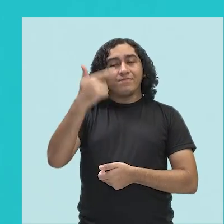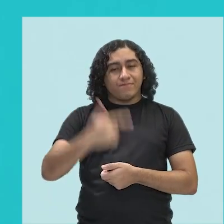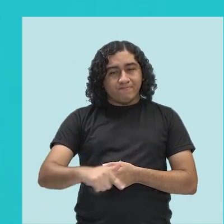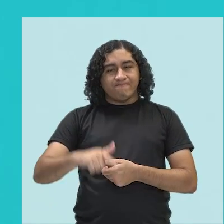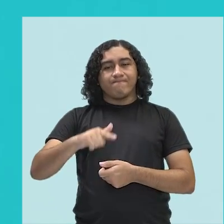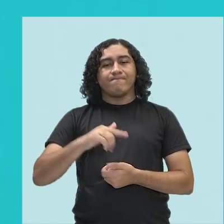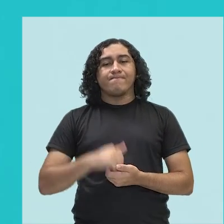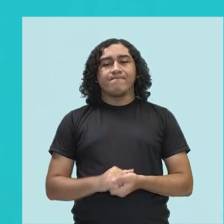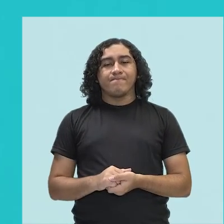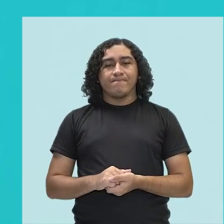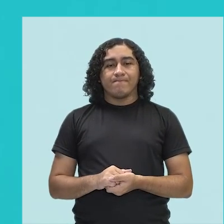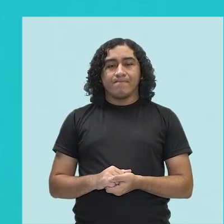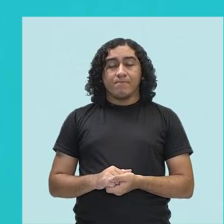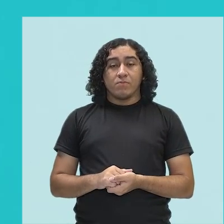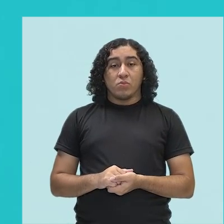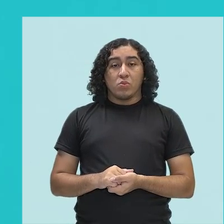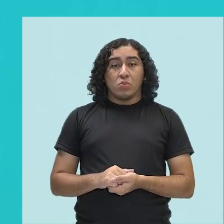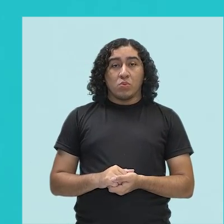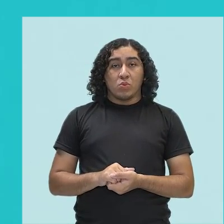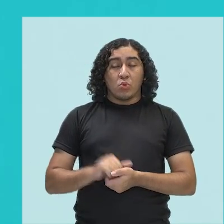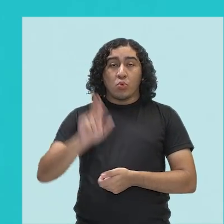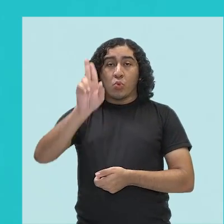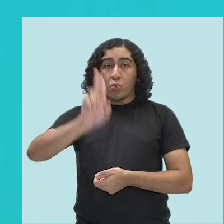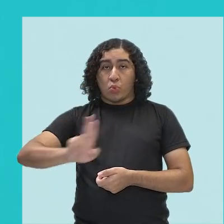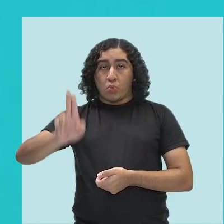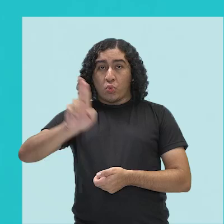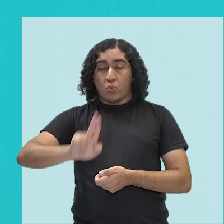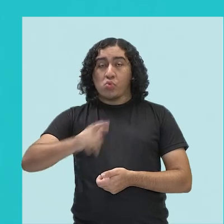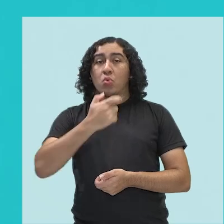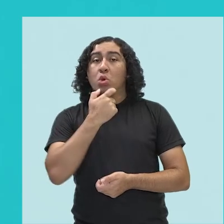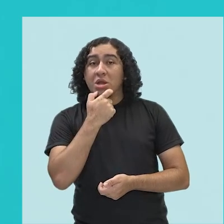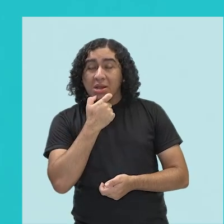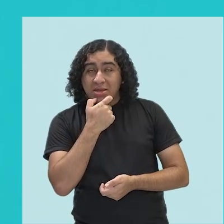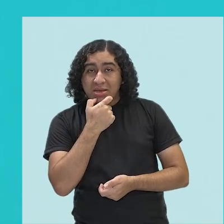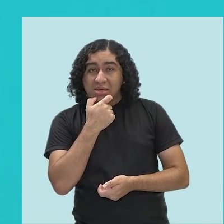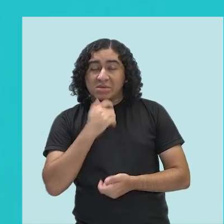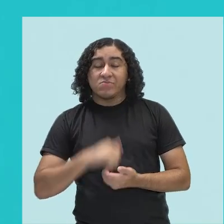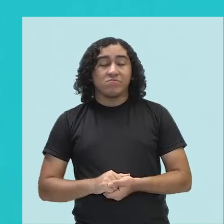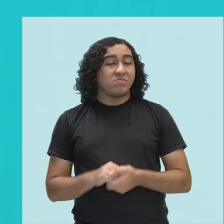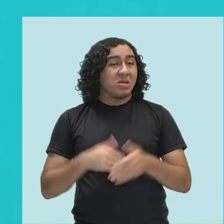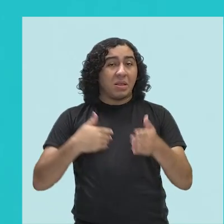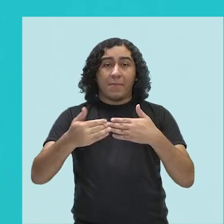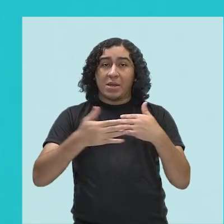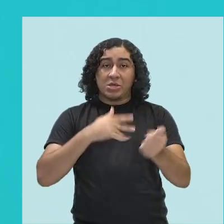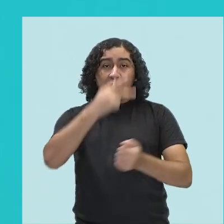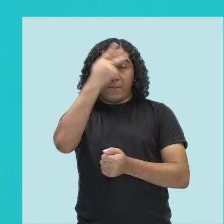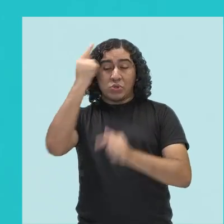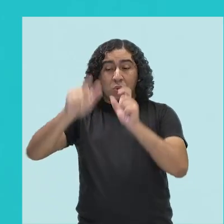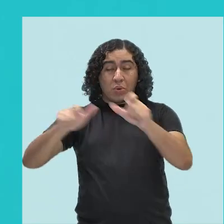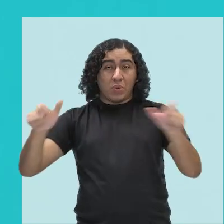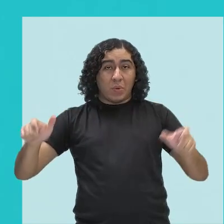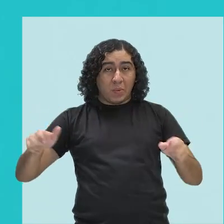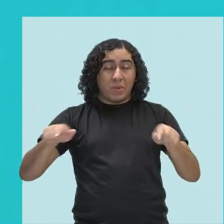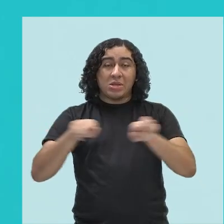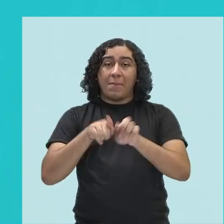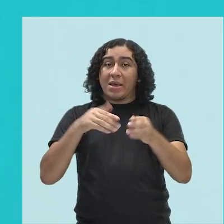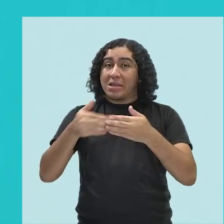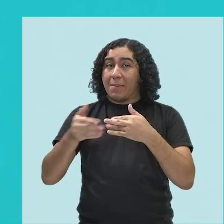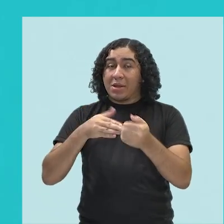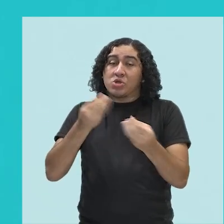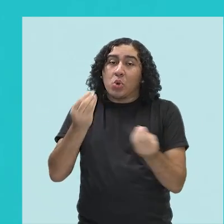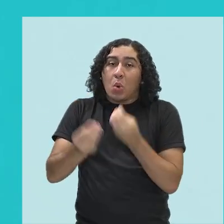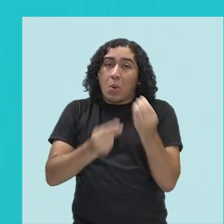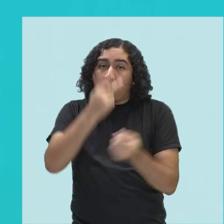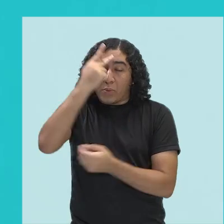reforçar muito que o uso da língua inglesa, independente do falante, independente do sotaque,